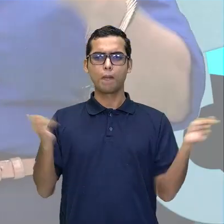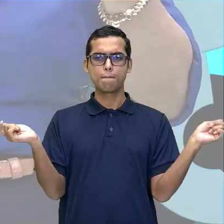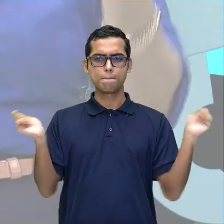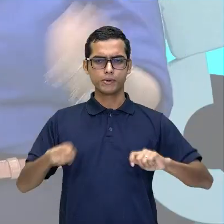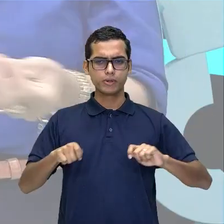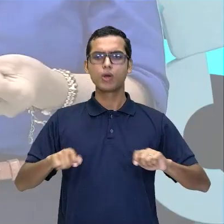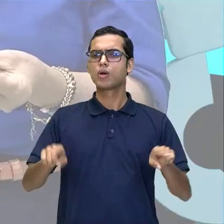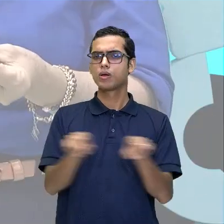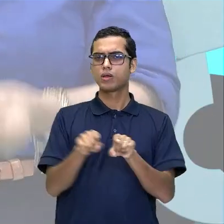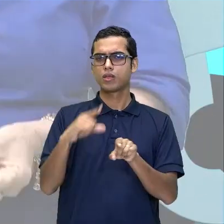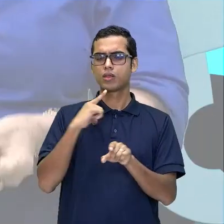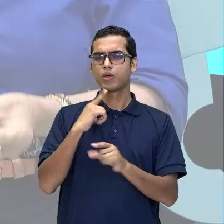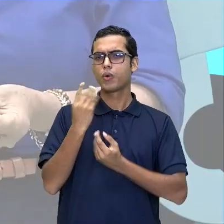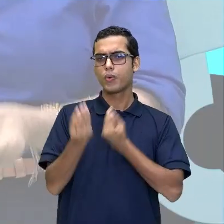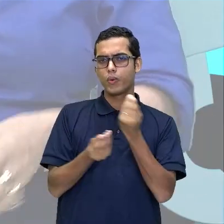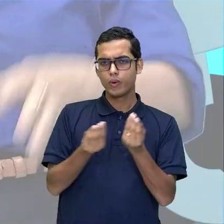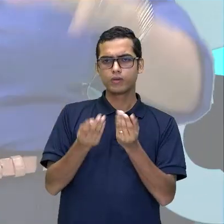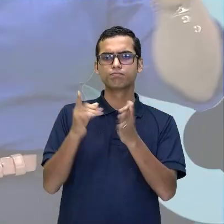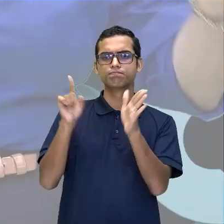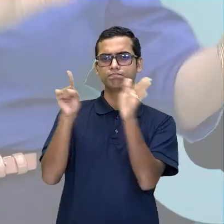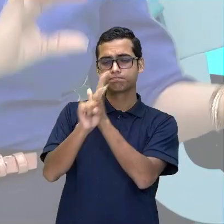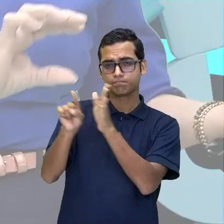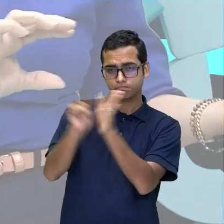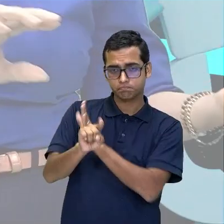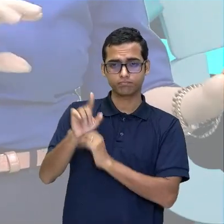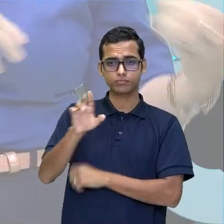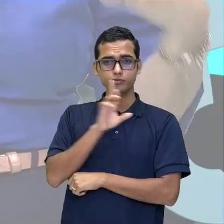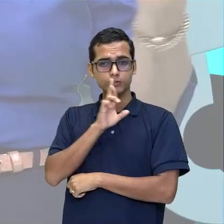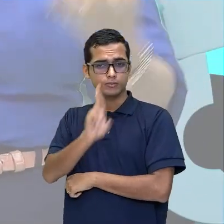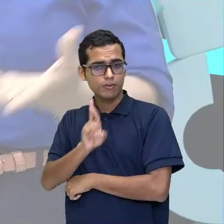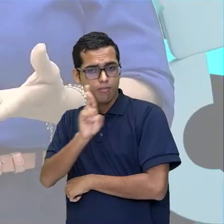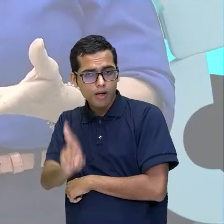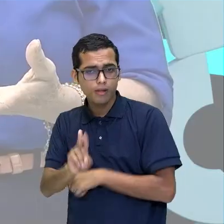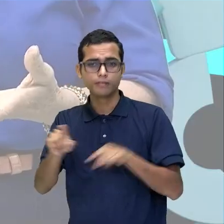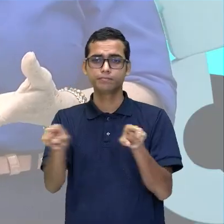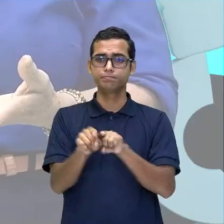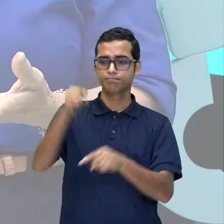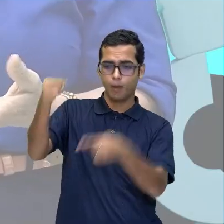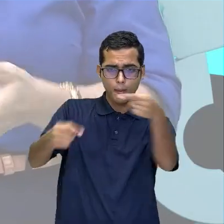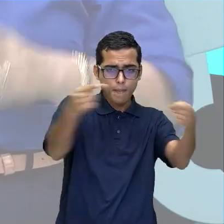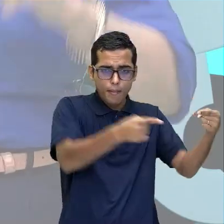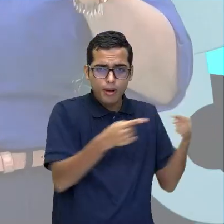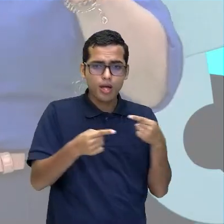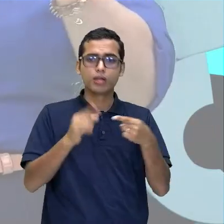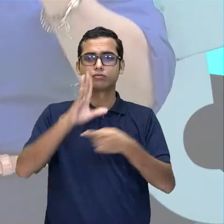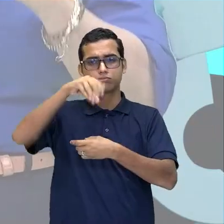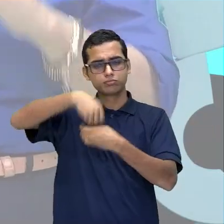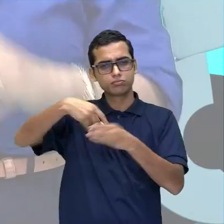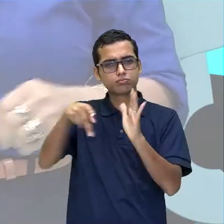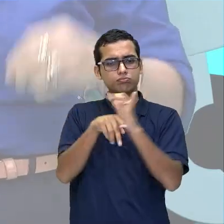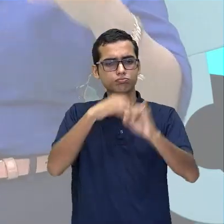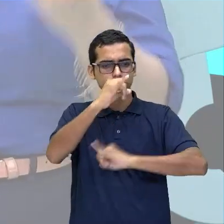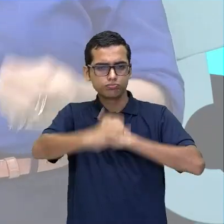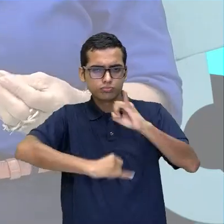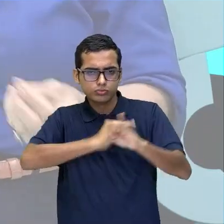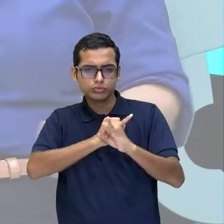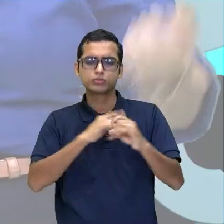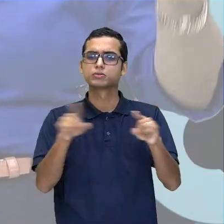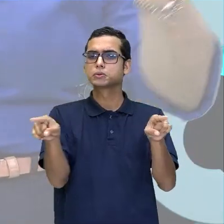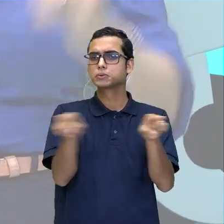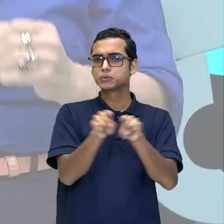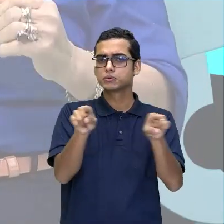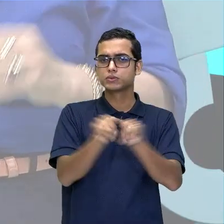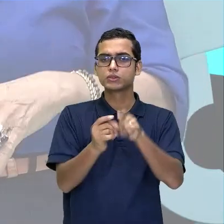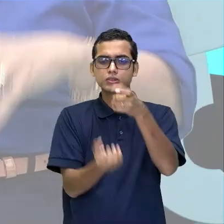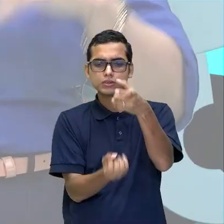incluir responder a perguntas, participar de discussões online ou ainda criar